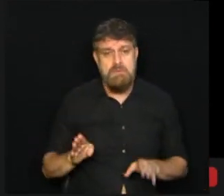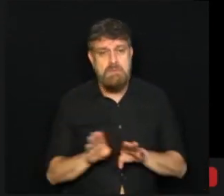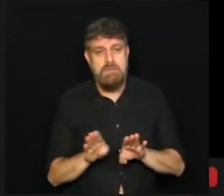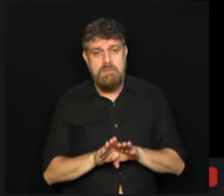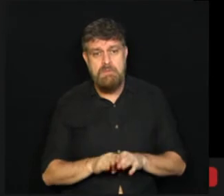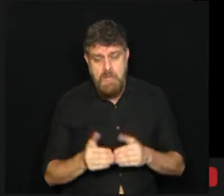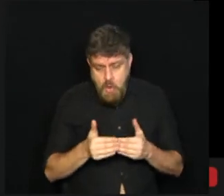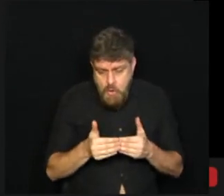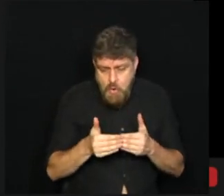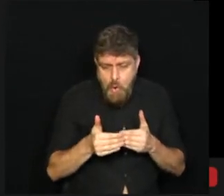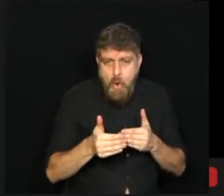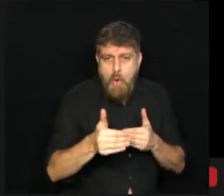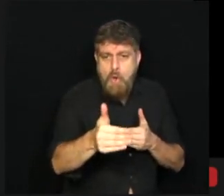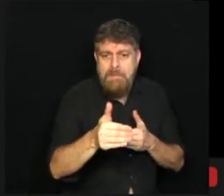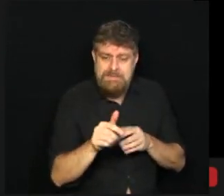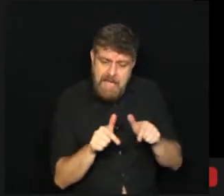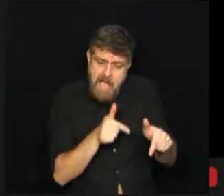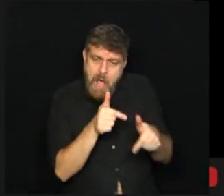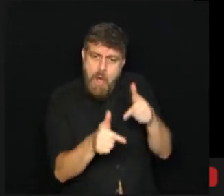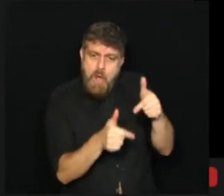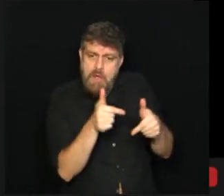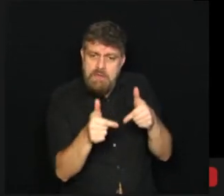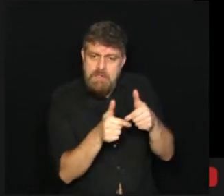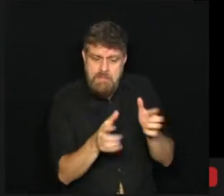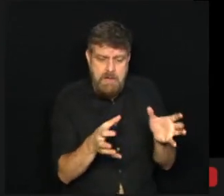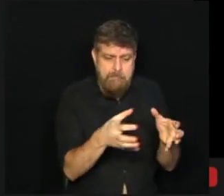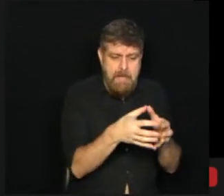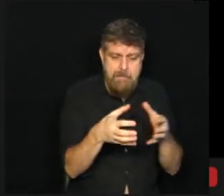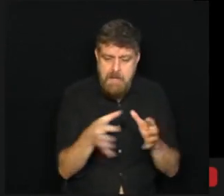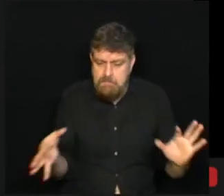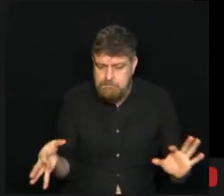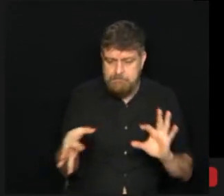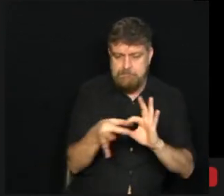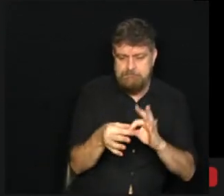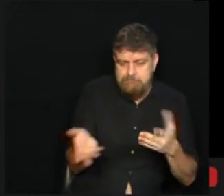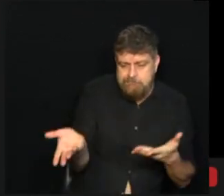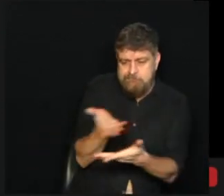iniciar um processo de trabalho conjunto dessas comissões. Sabe,